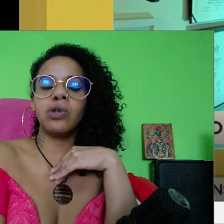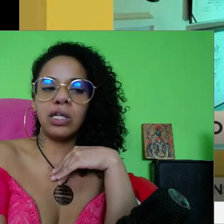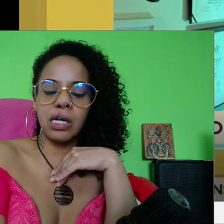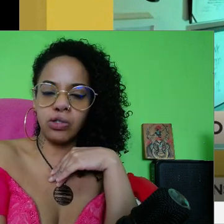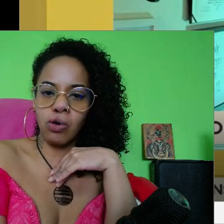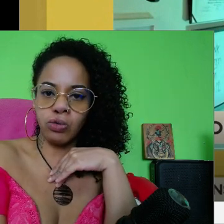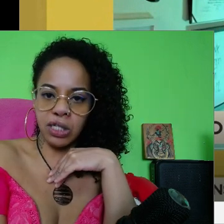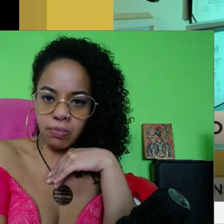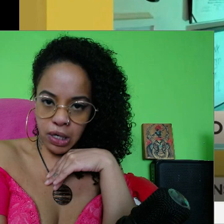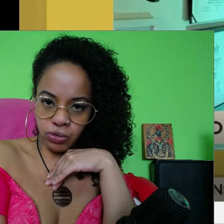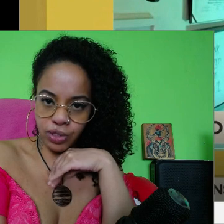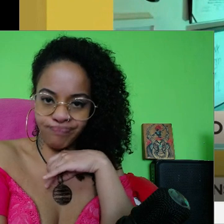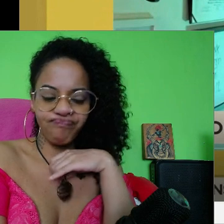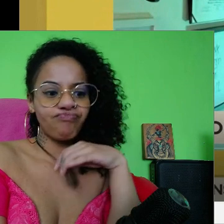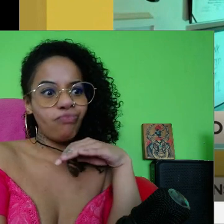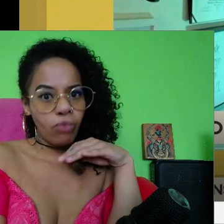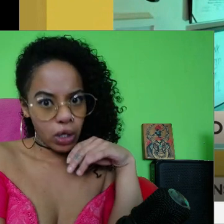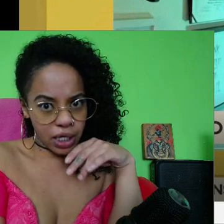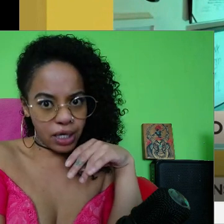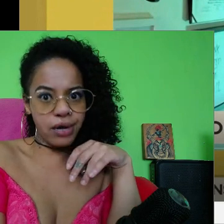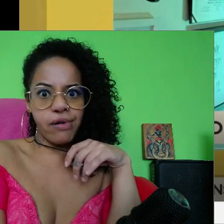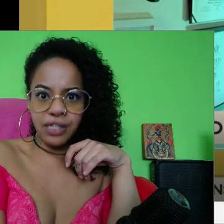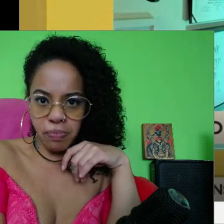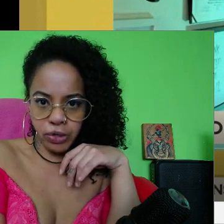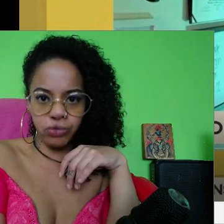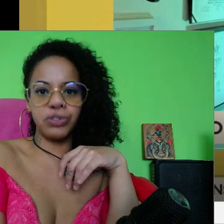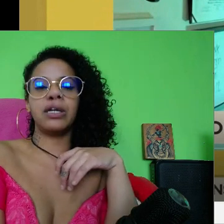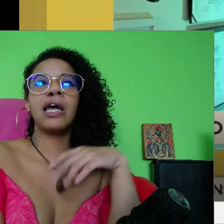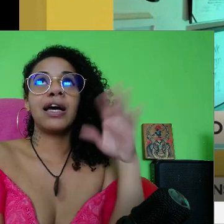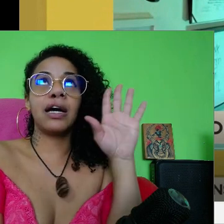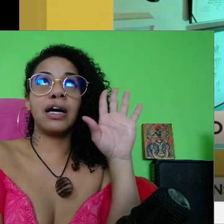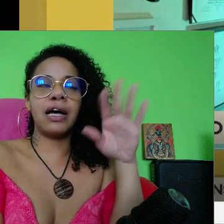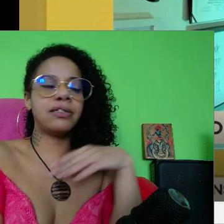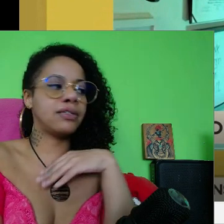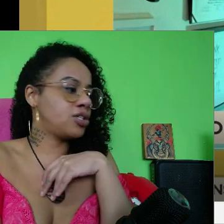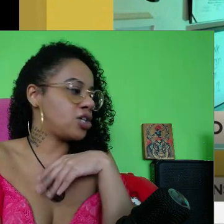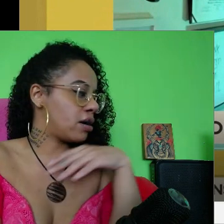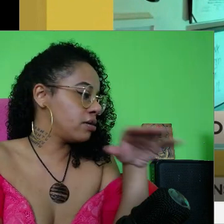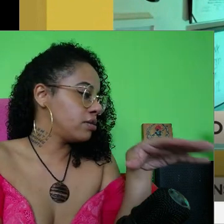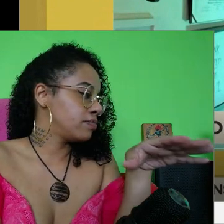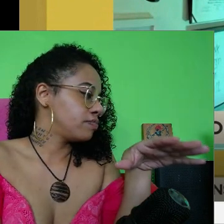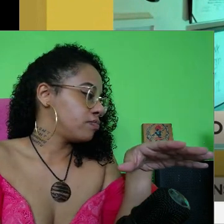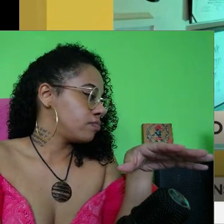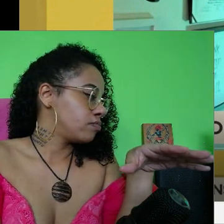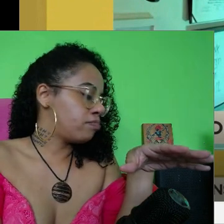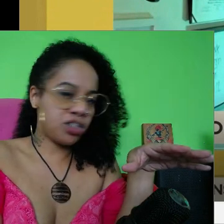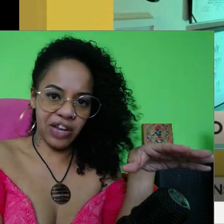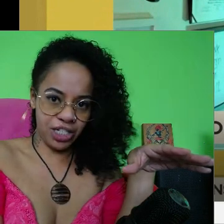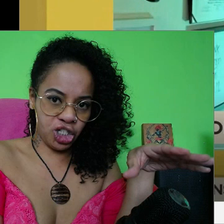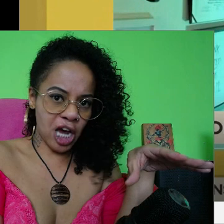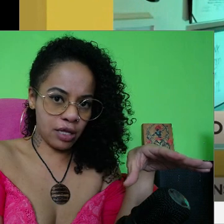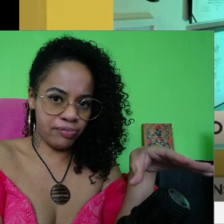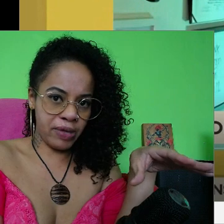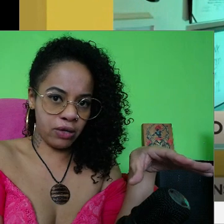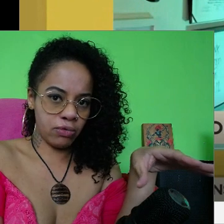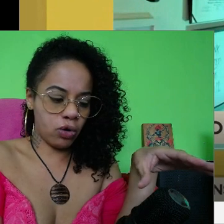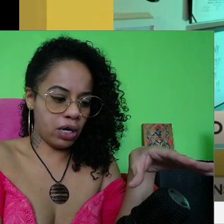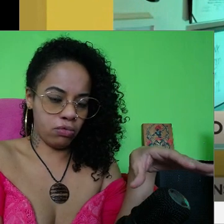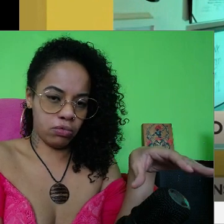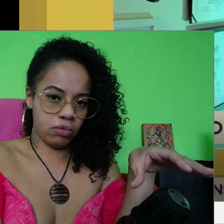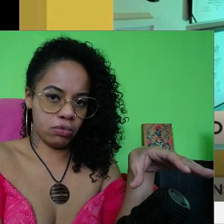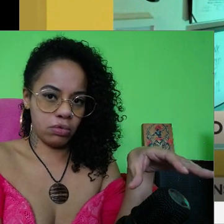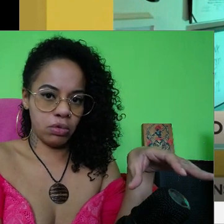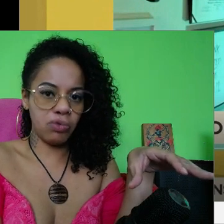então eu me solidarizo com os irmãos que não as reproduzem graças a pode falar de dia também